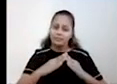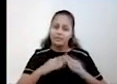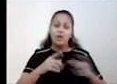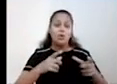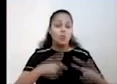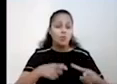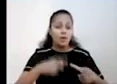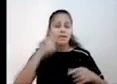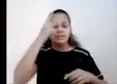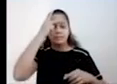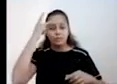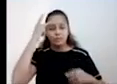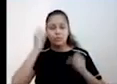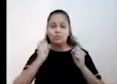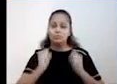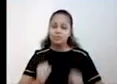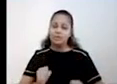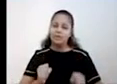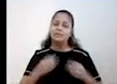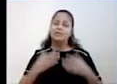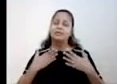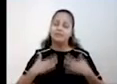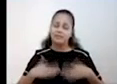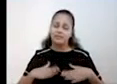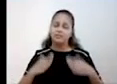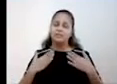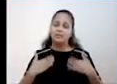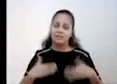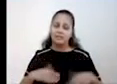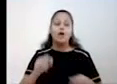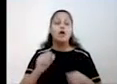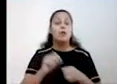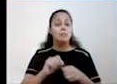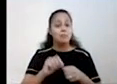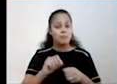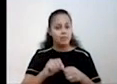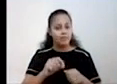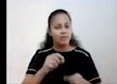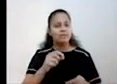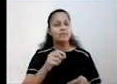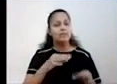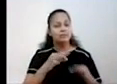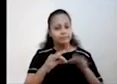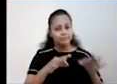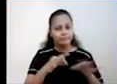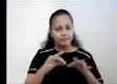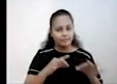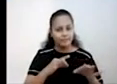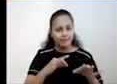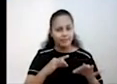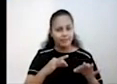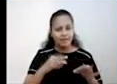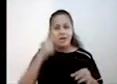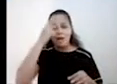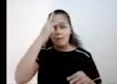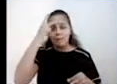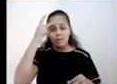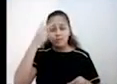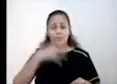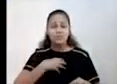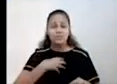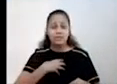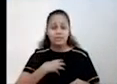pudessem descansar. Para criar essa obra, o artista imaginou que seria bom para uma pessoa sentir